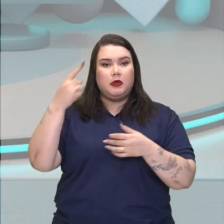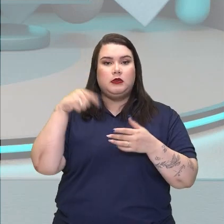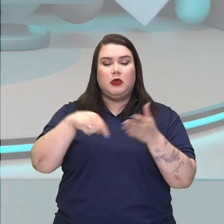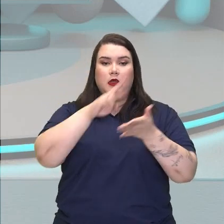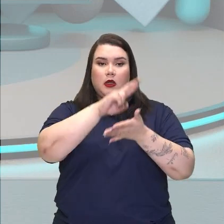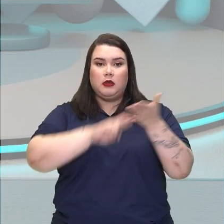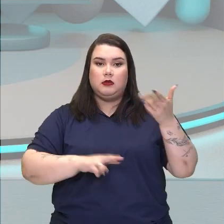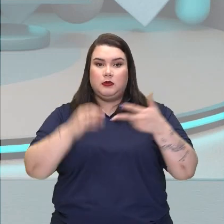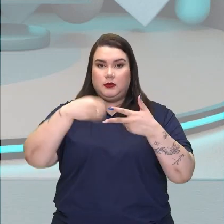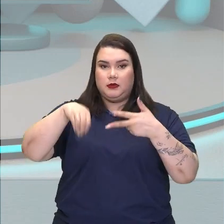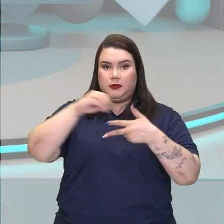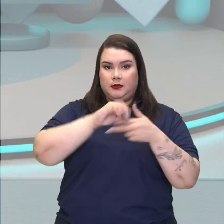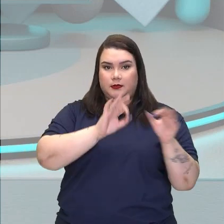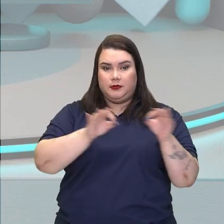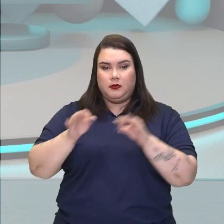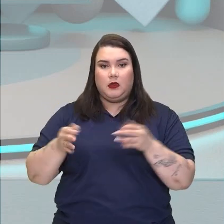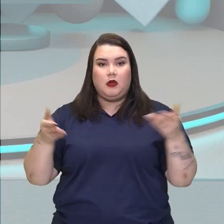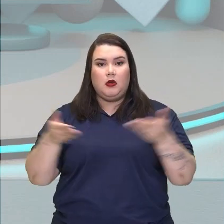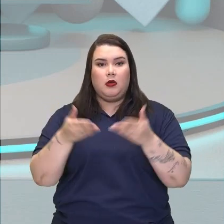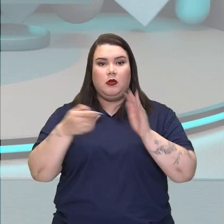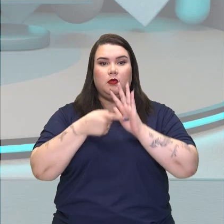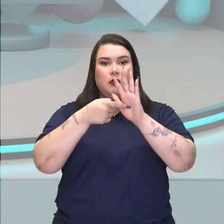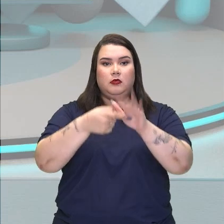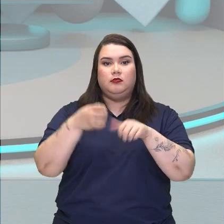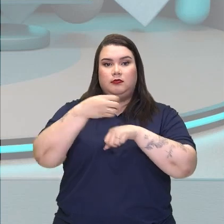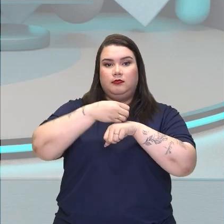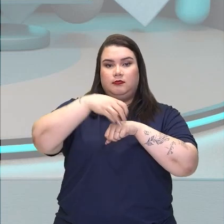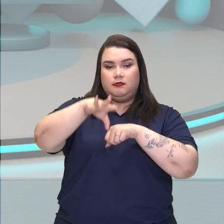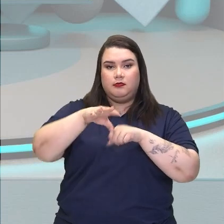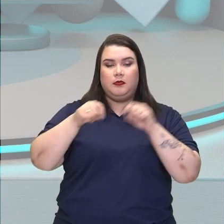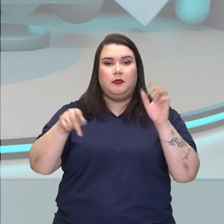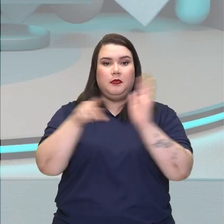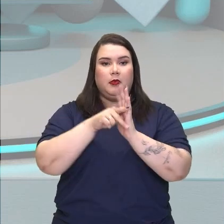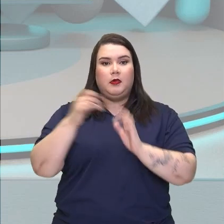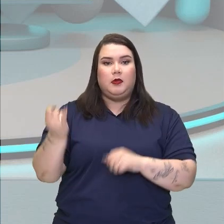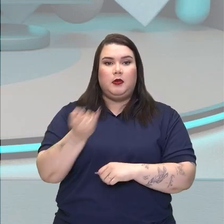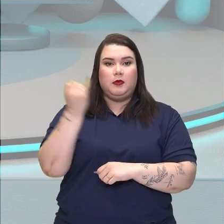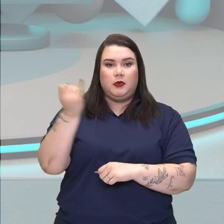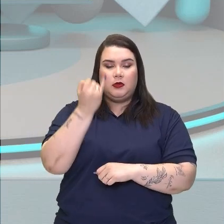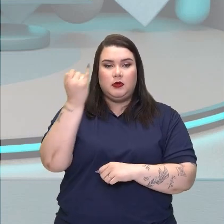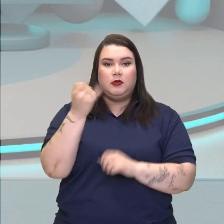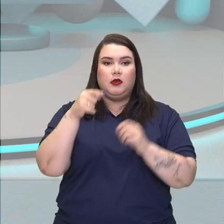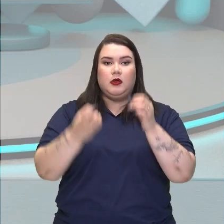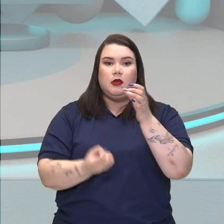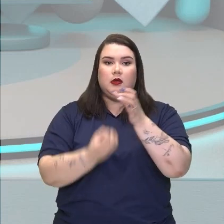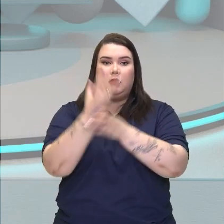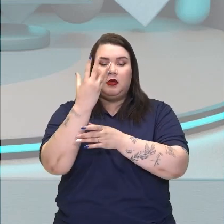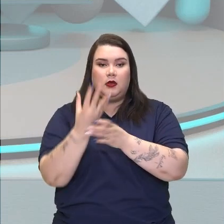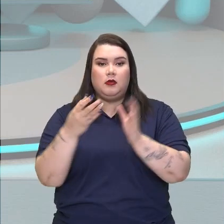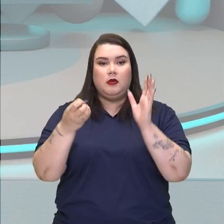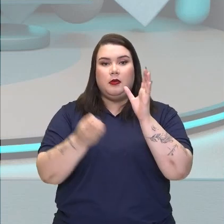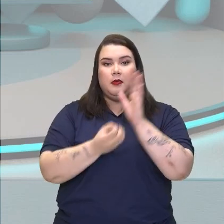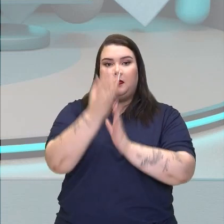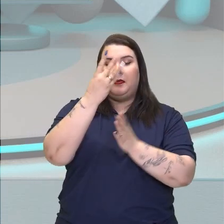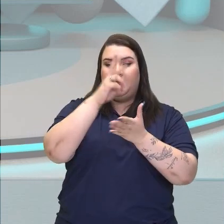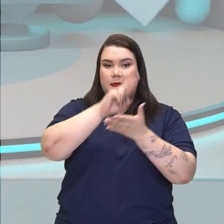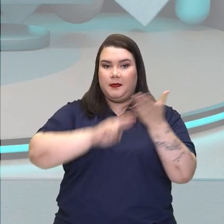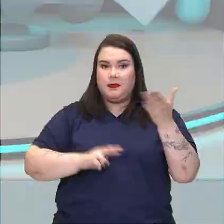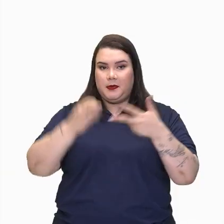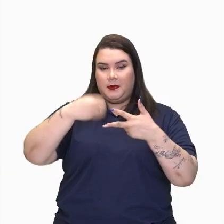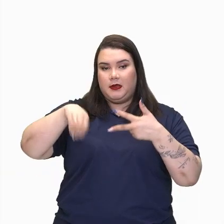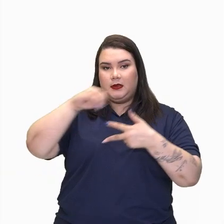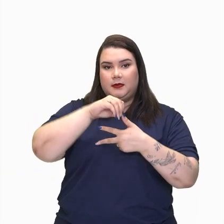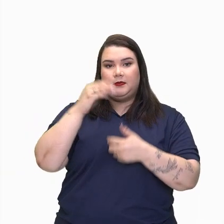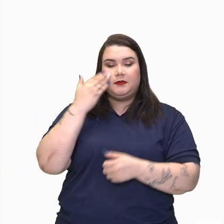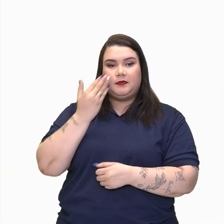bom? Agora, eu quero trazer algumas instruções que são importantes na hora que você está ali produzindo uma redação para o Enem. Acompanhem comigo